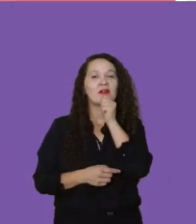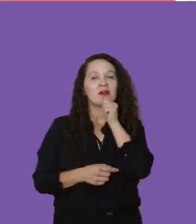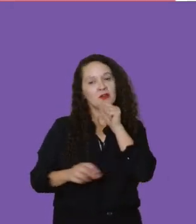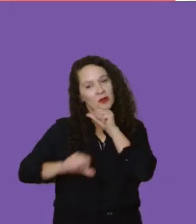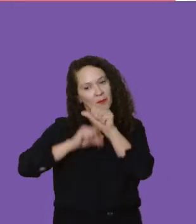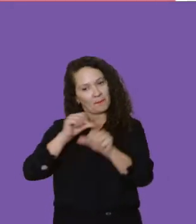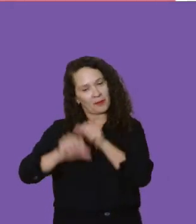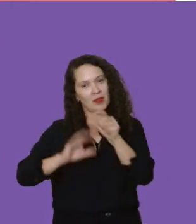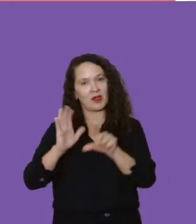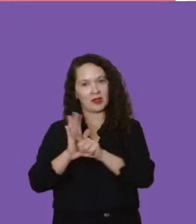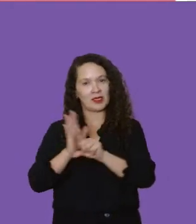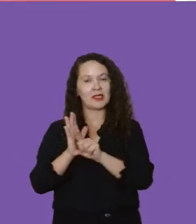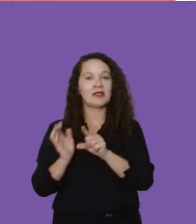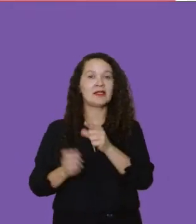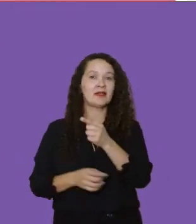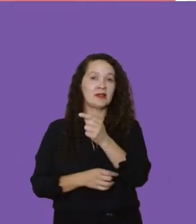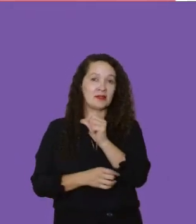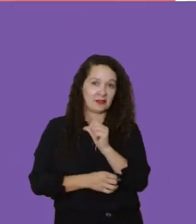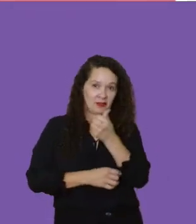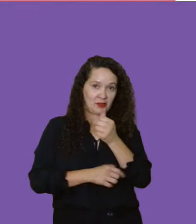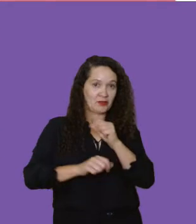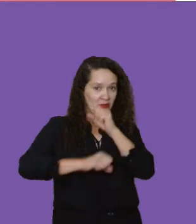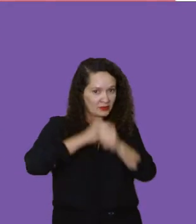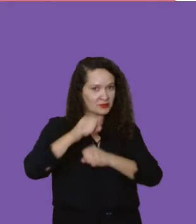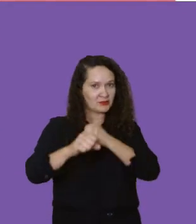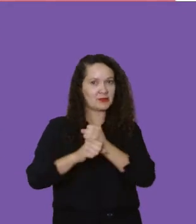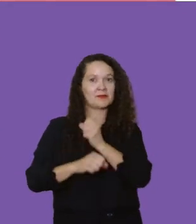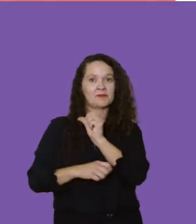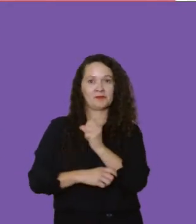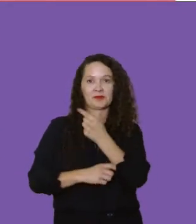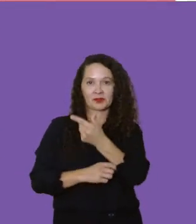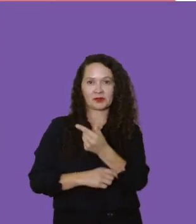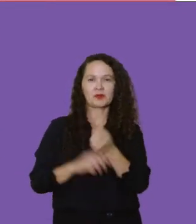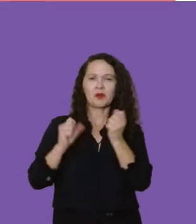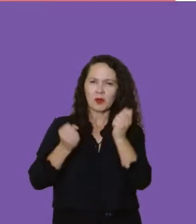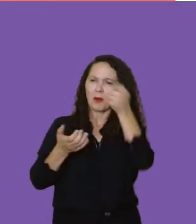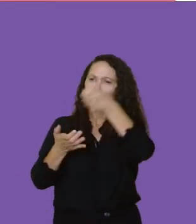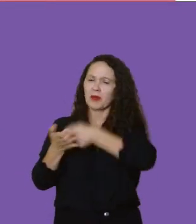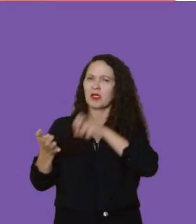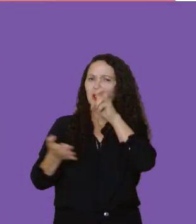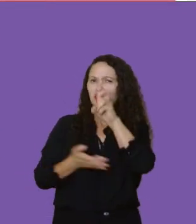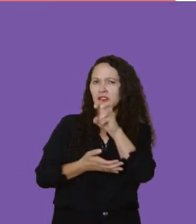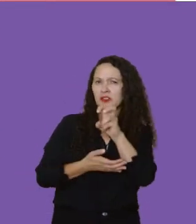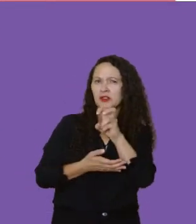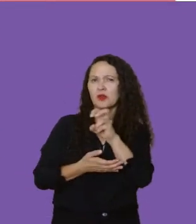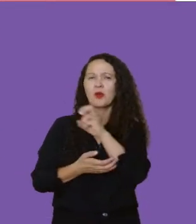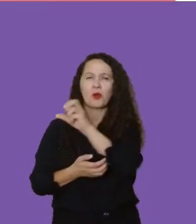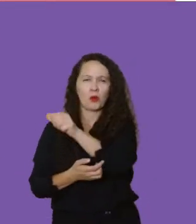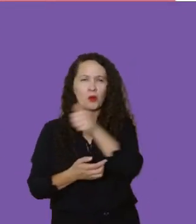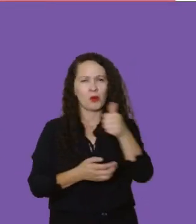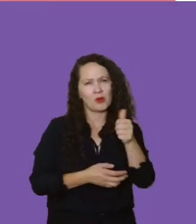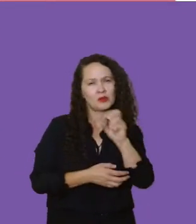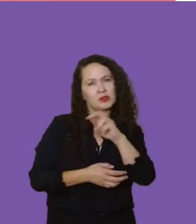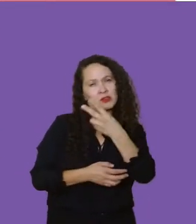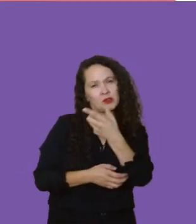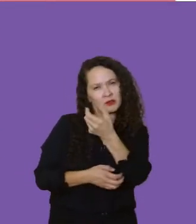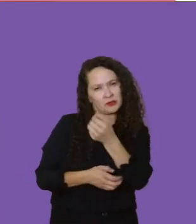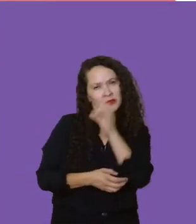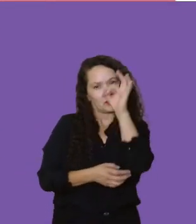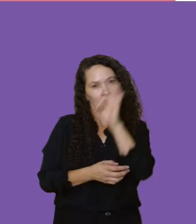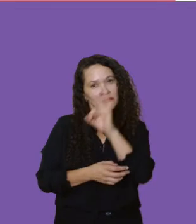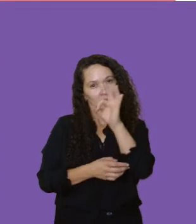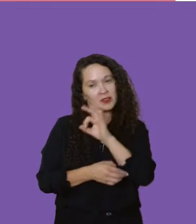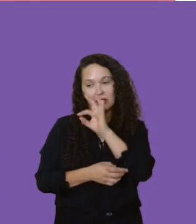transição são 61 anos, com contribuições que variam aí entre 5%, 11% e 20%, dependendo da renda da